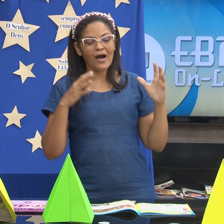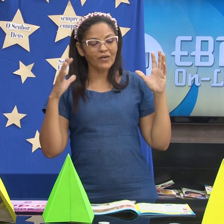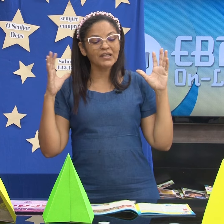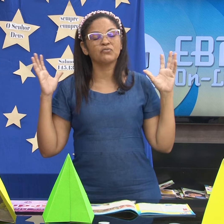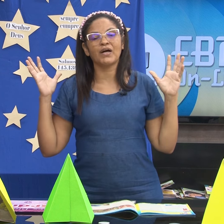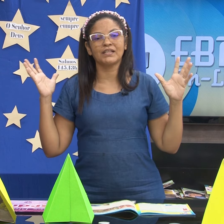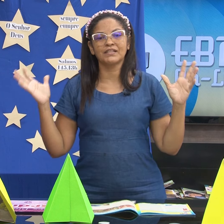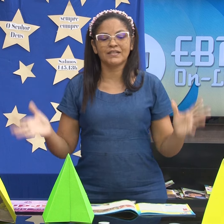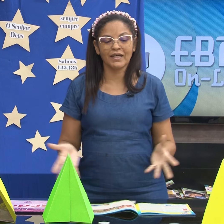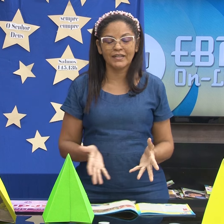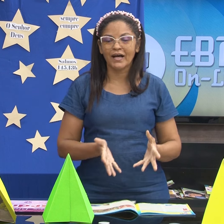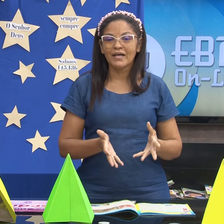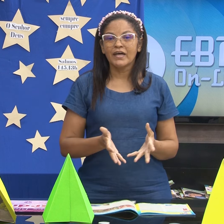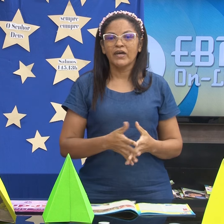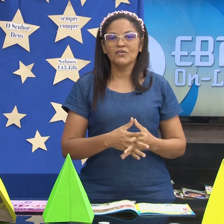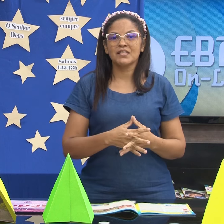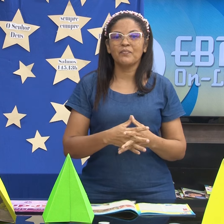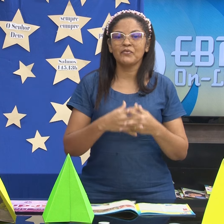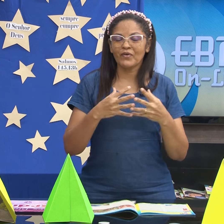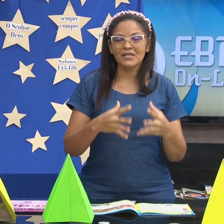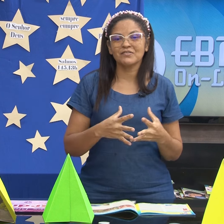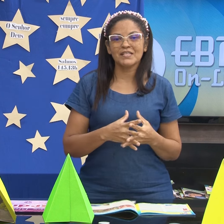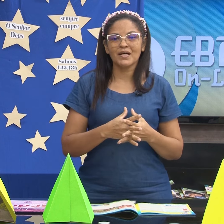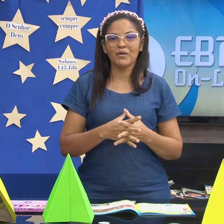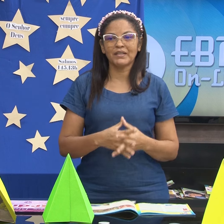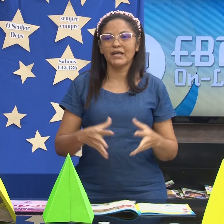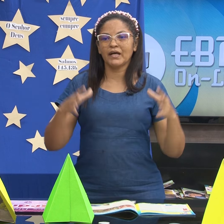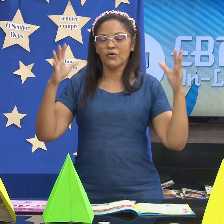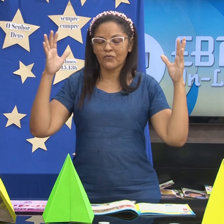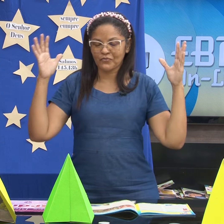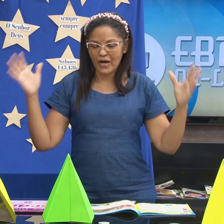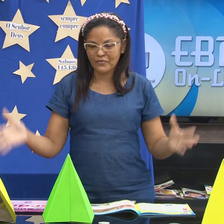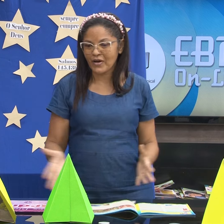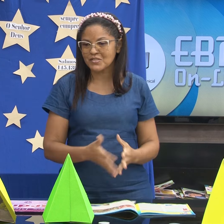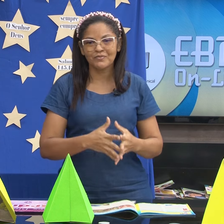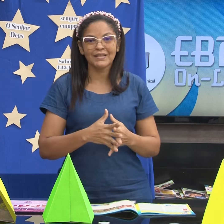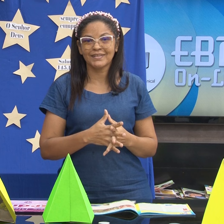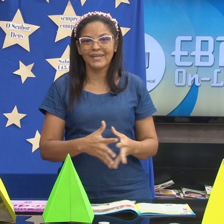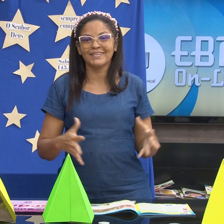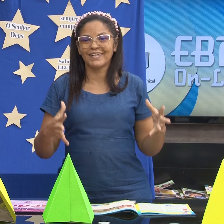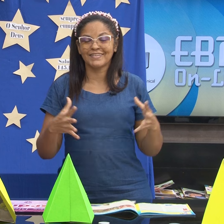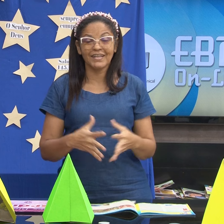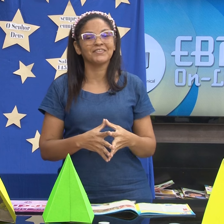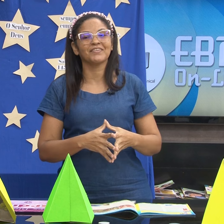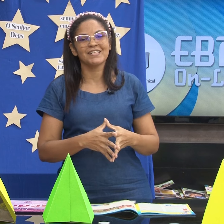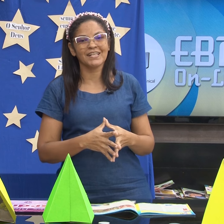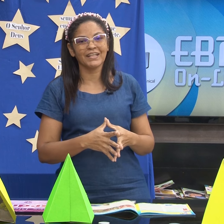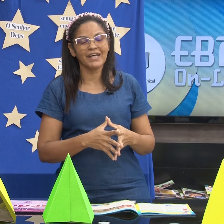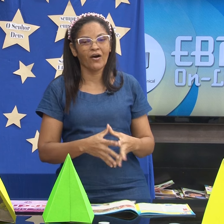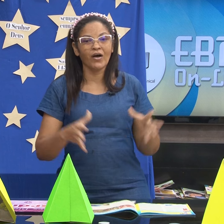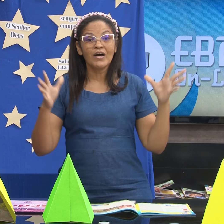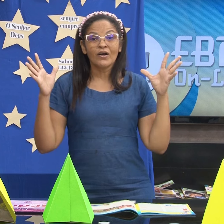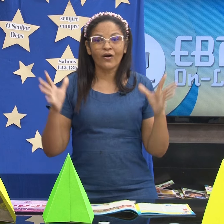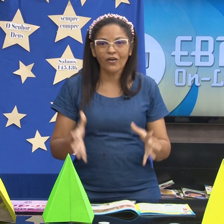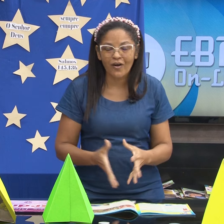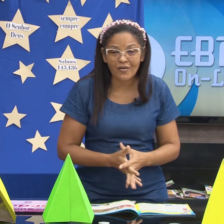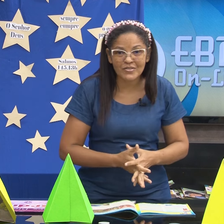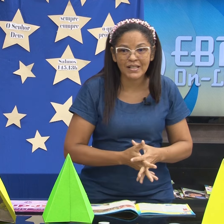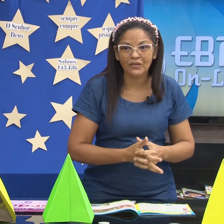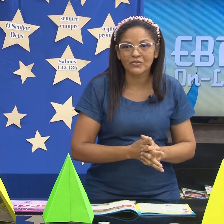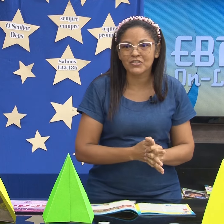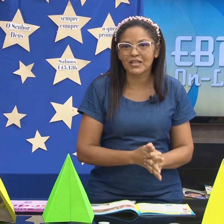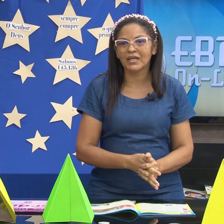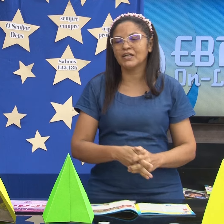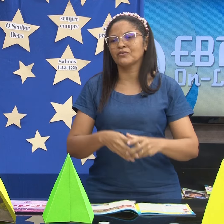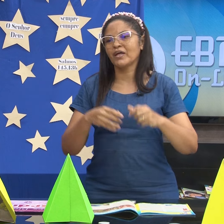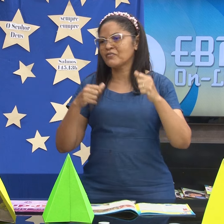dentro a aula que fala de tenda Eu sempre faço dessa maneira eu faço faç uma tenda dentro da sala de aula coloca